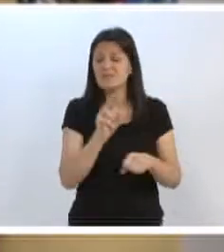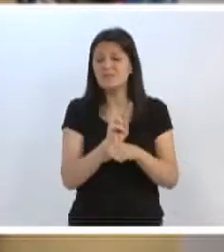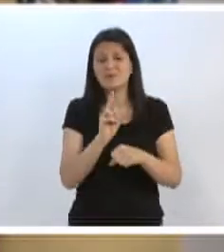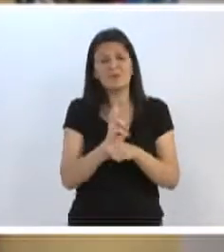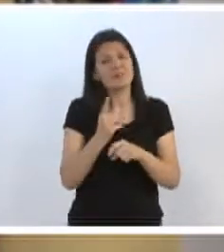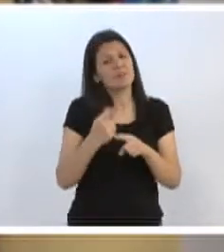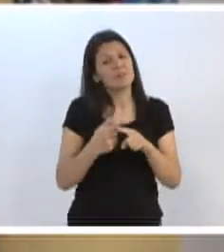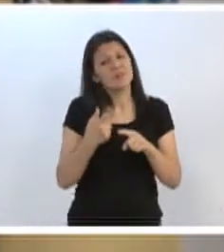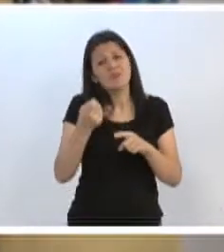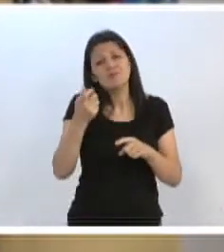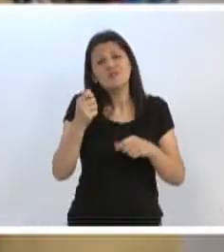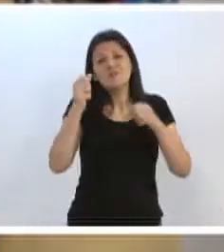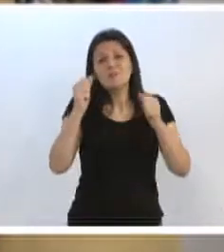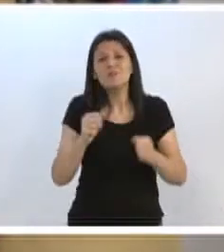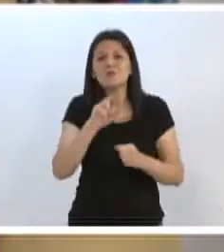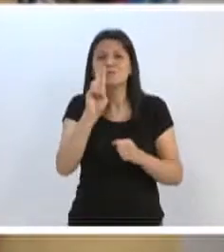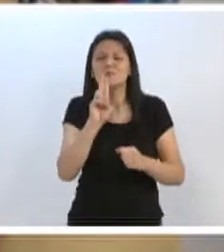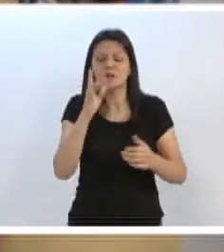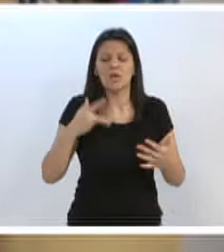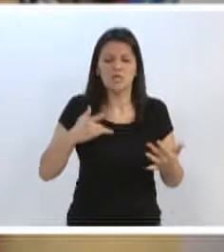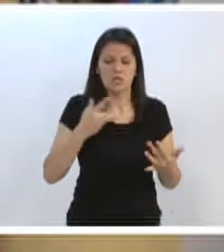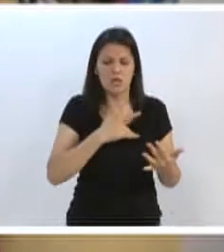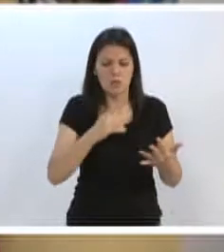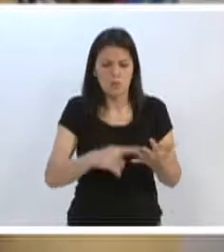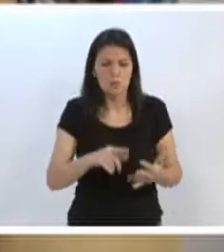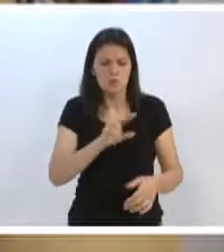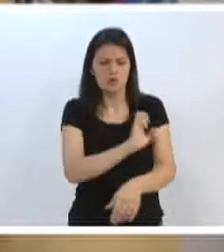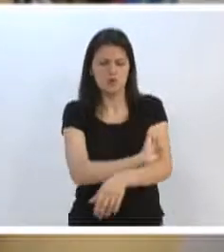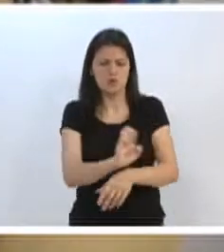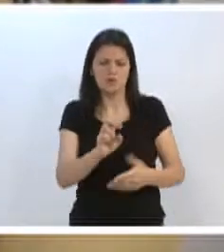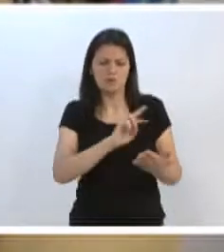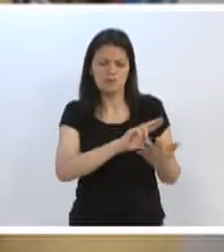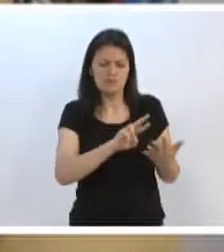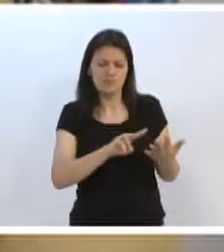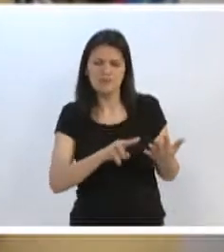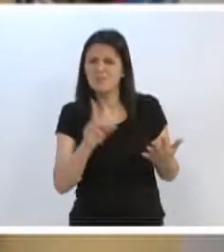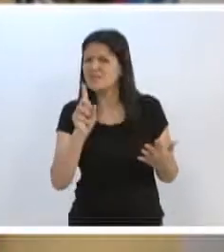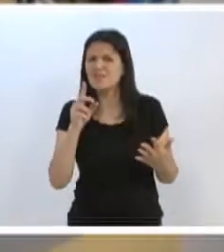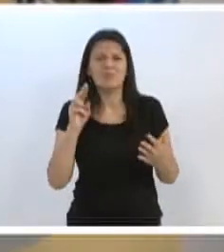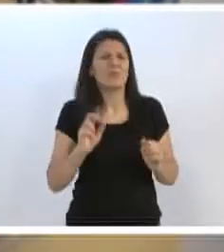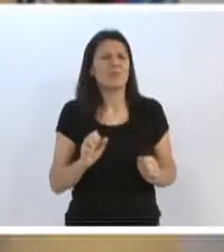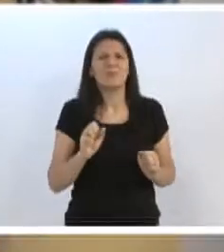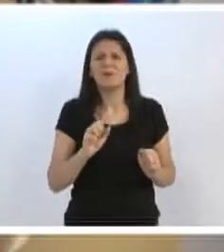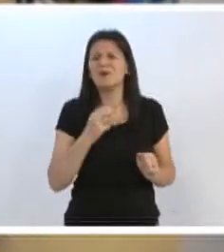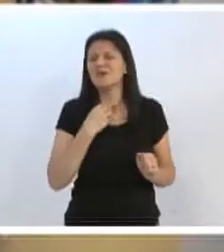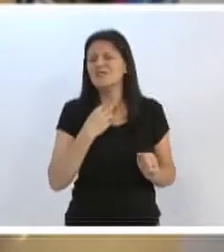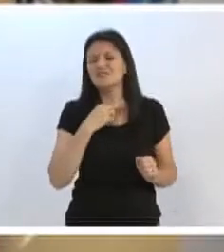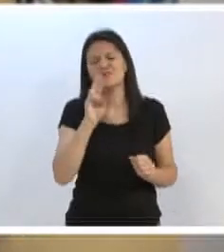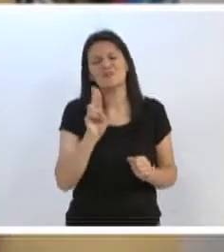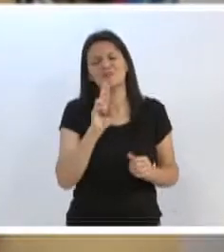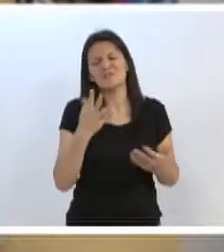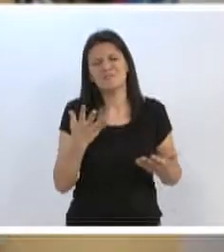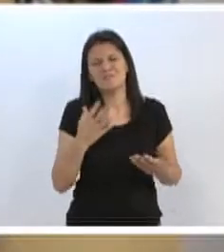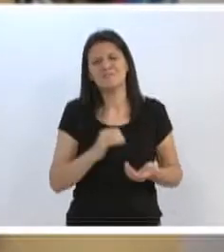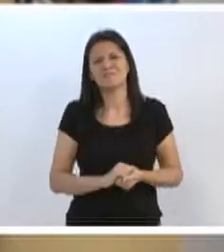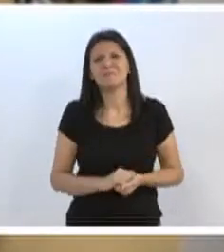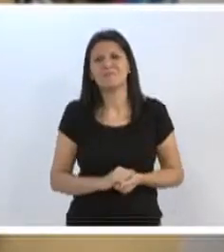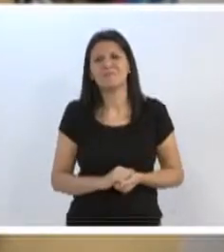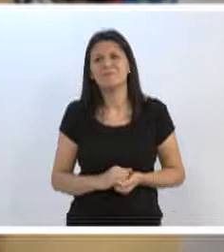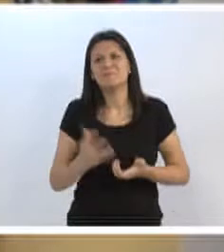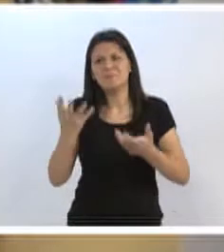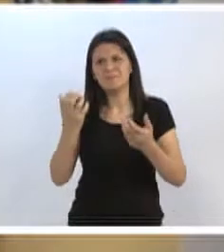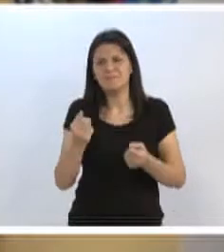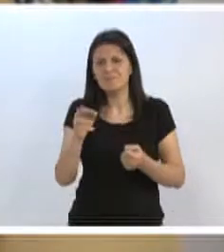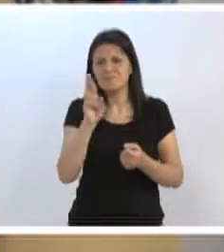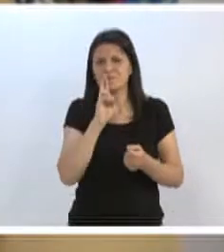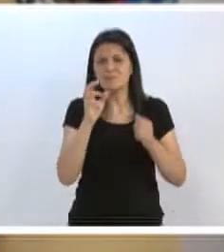poderia estar sendo investido aí na saúde, na educação, nas mais variadas áreas e que não estão sendo colocados. E eu recebi a resposta aqui, né? Inclusive